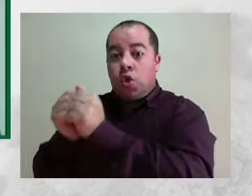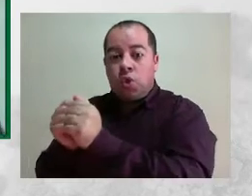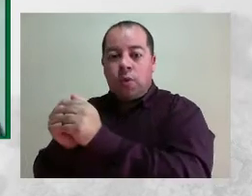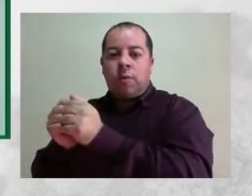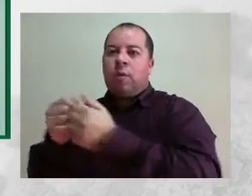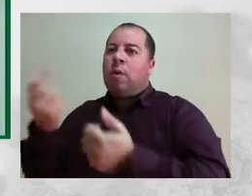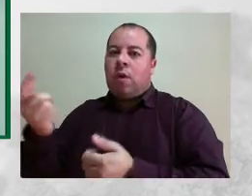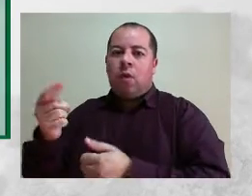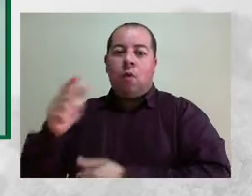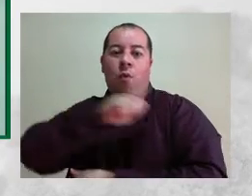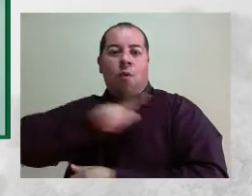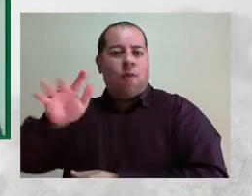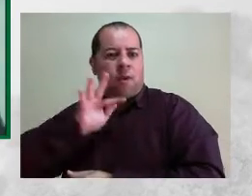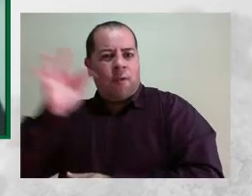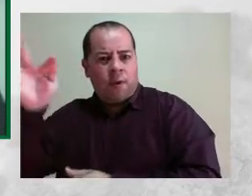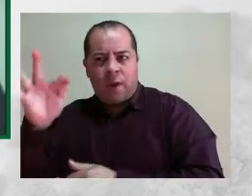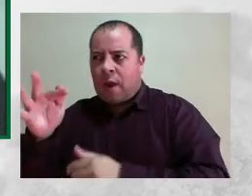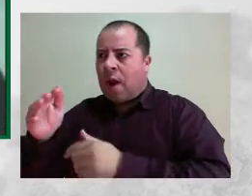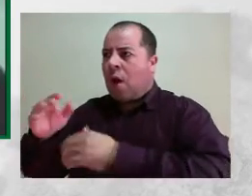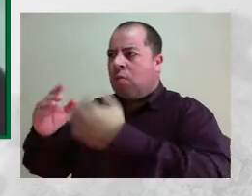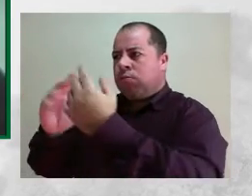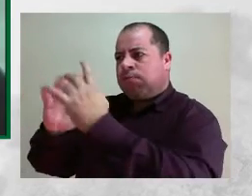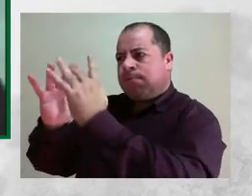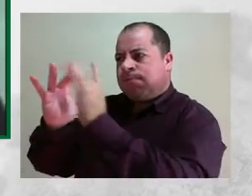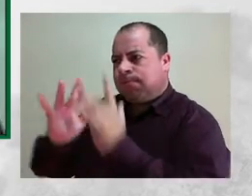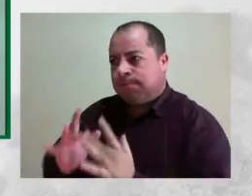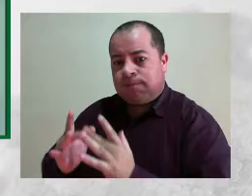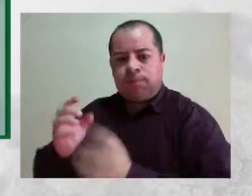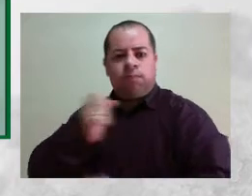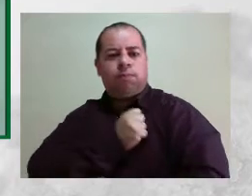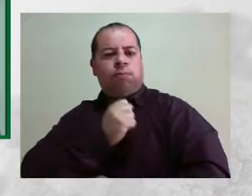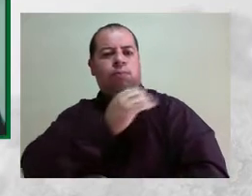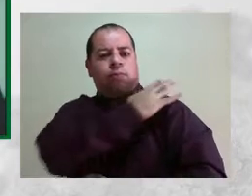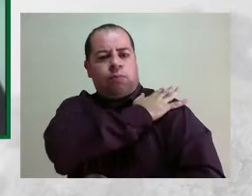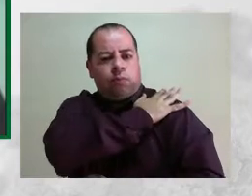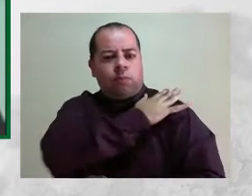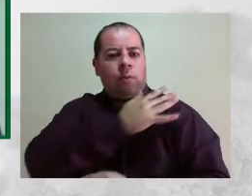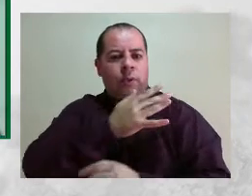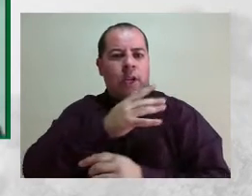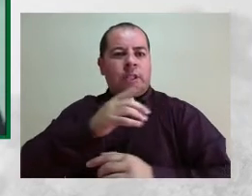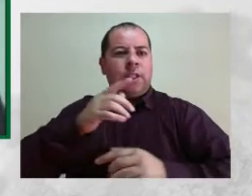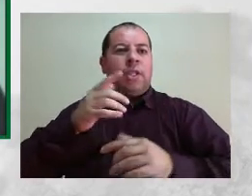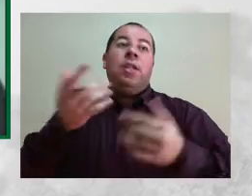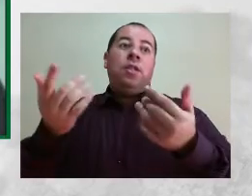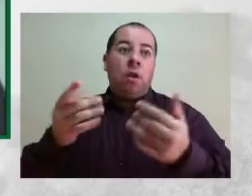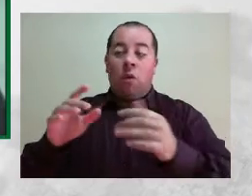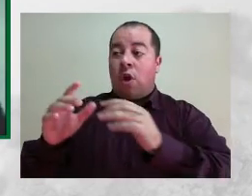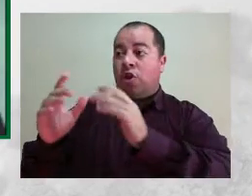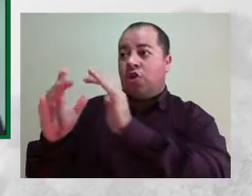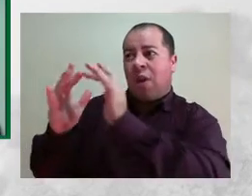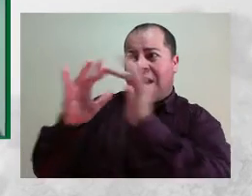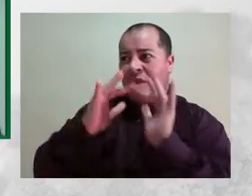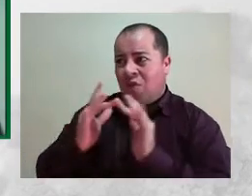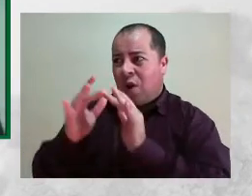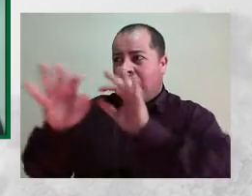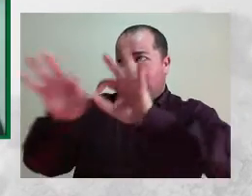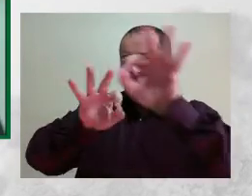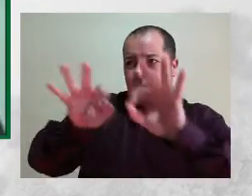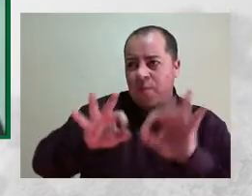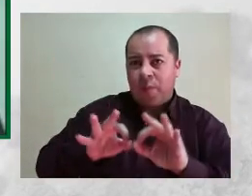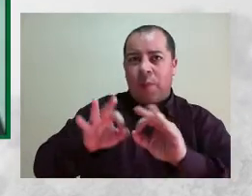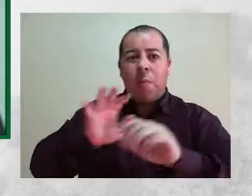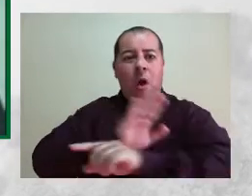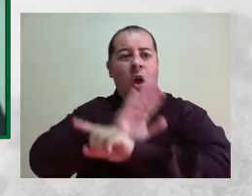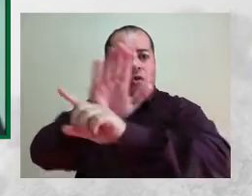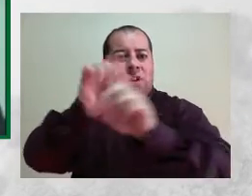com a Receita Federal. A Receita Federal está tendo um papel muito importante, o Exército, nesse conjunto de forças que estão